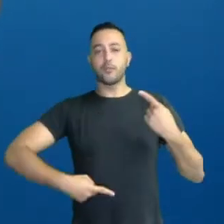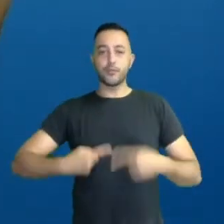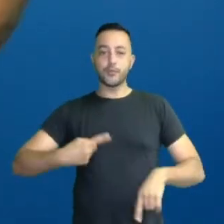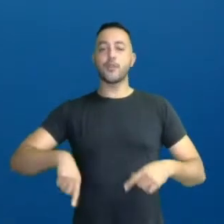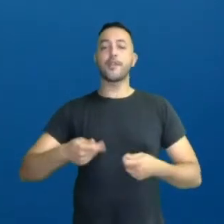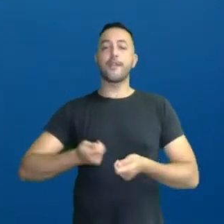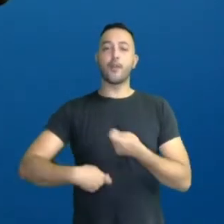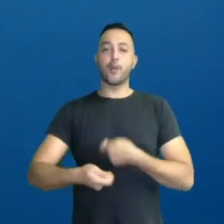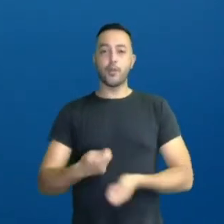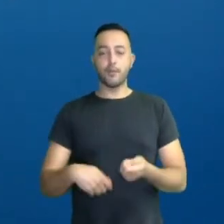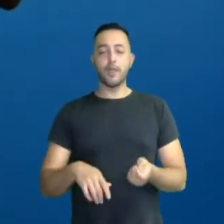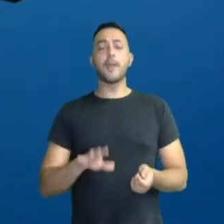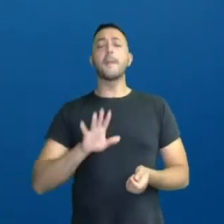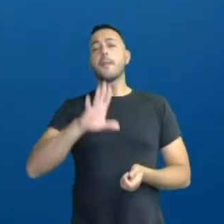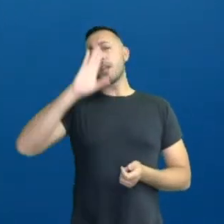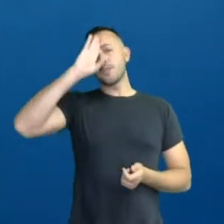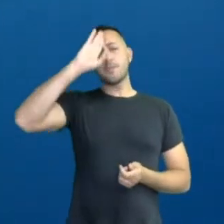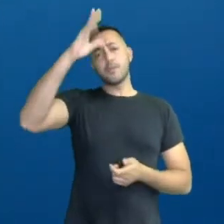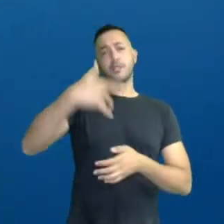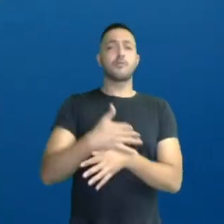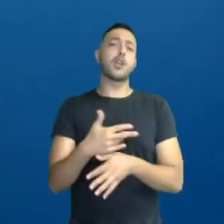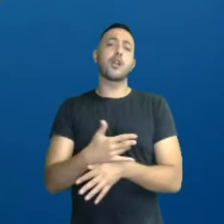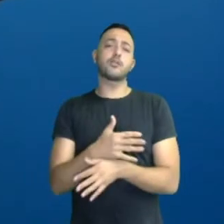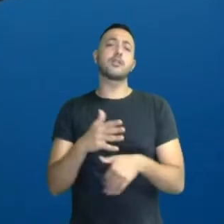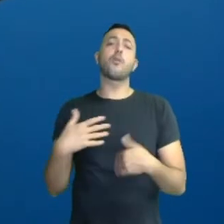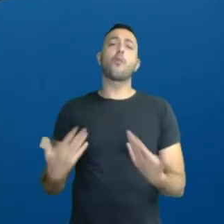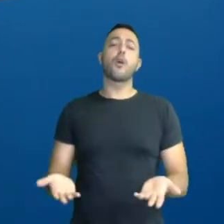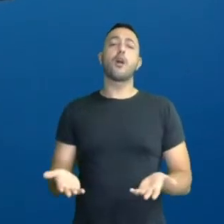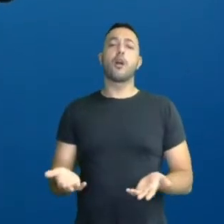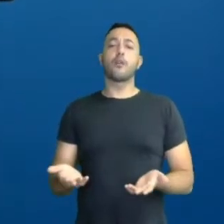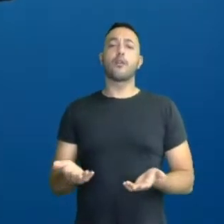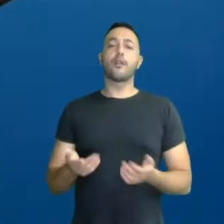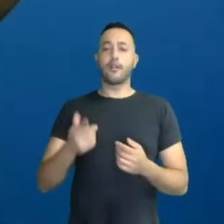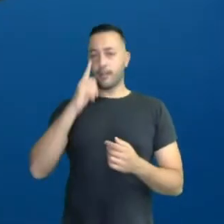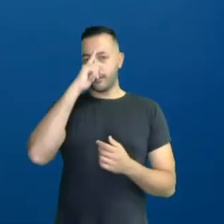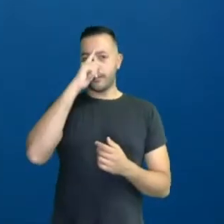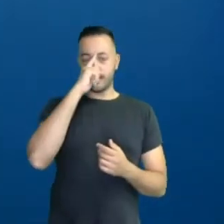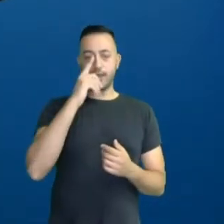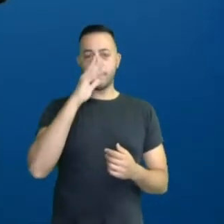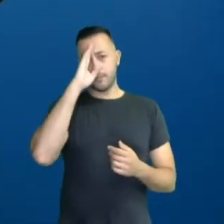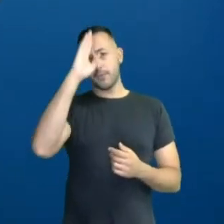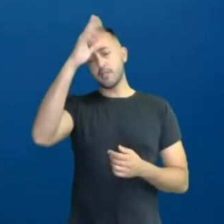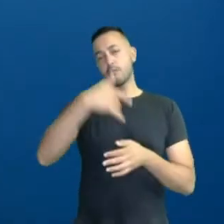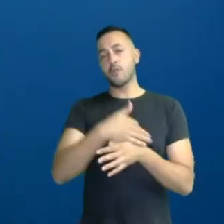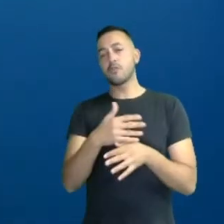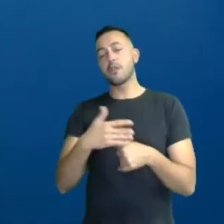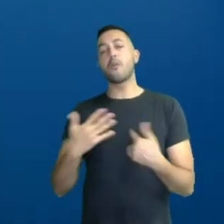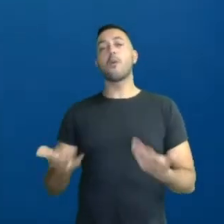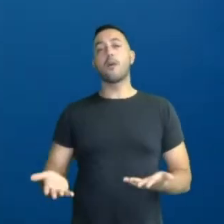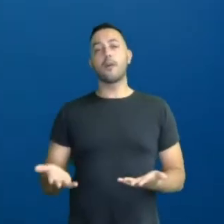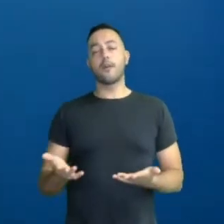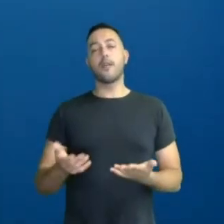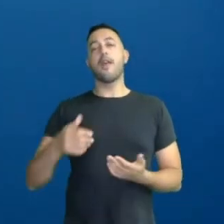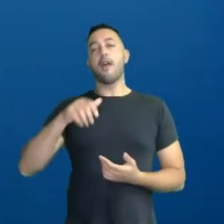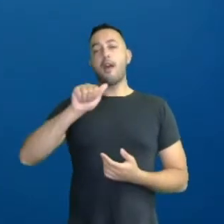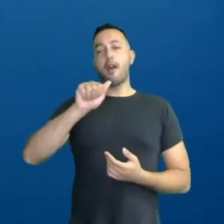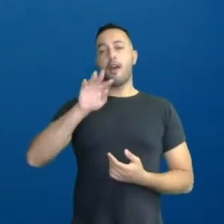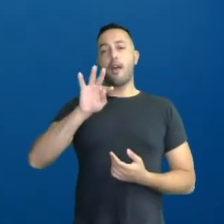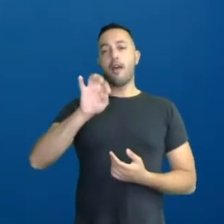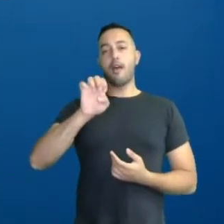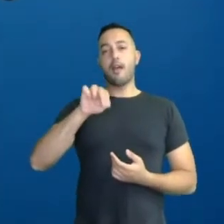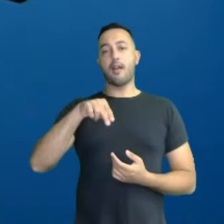econômica. Quais eram as principais cidades-estados, professor, da Grécia? As principais cidades-estados eram